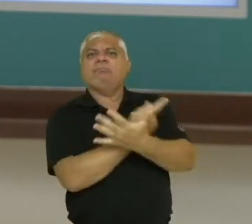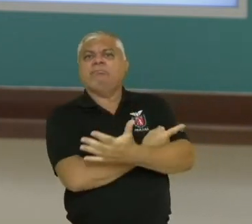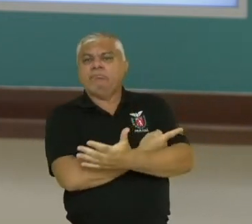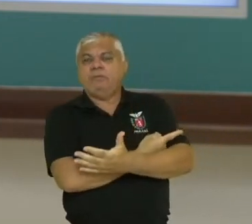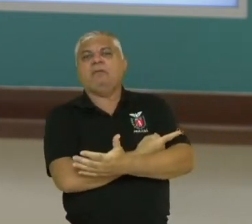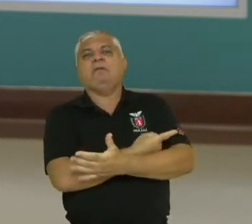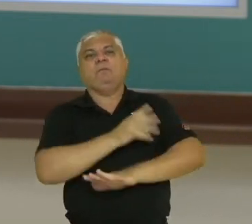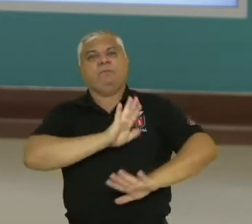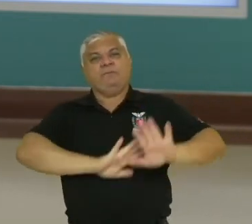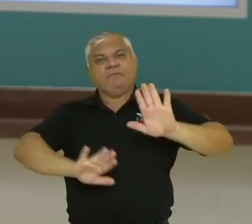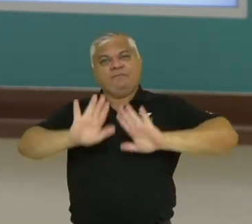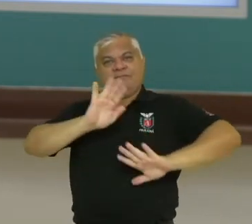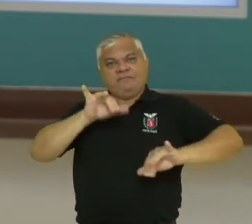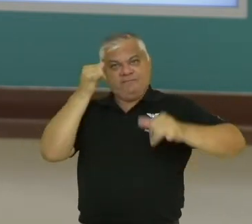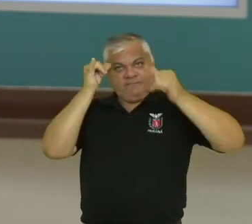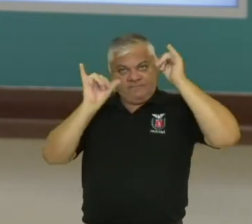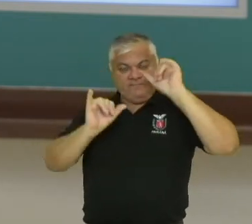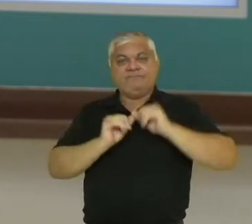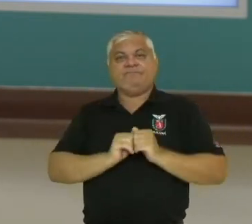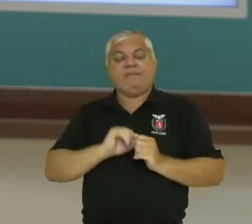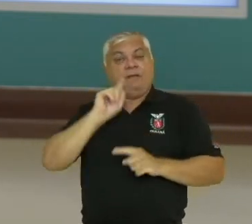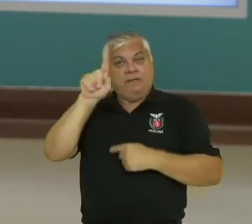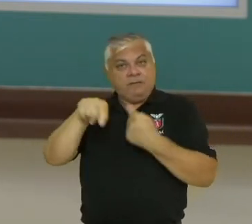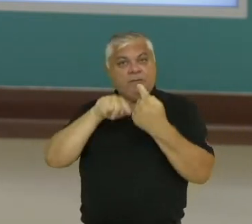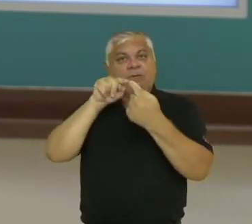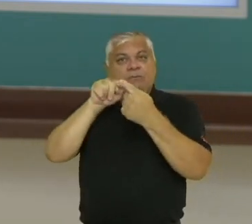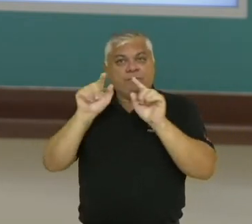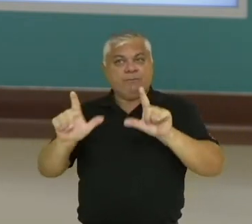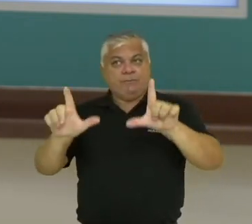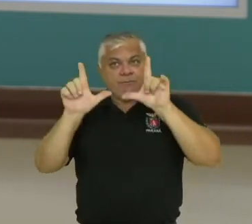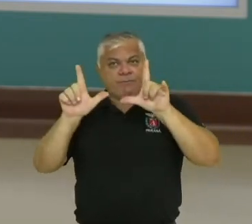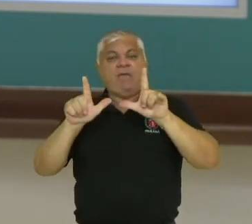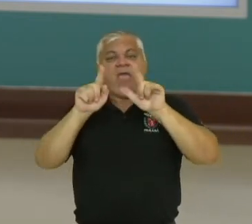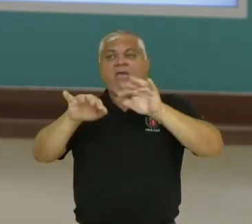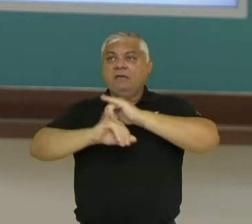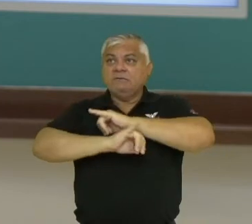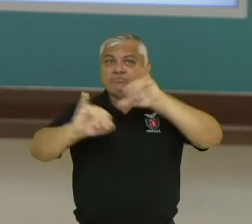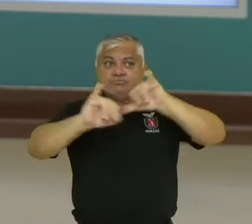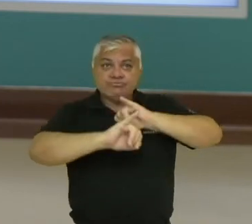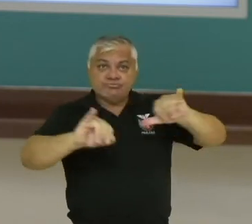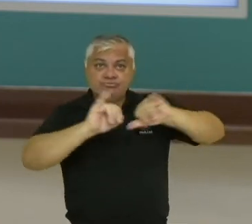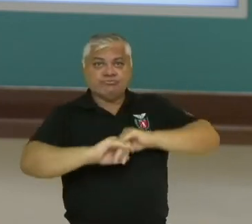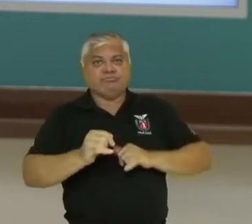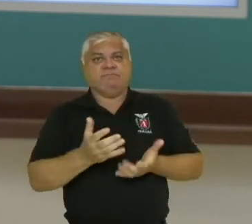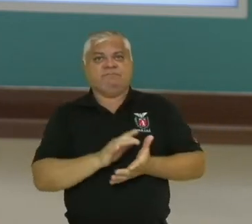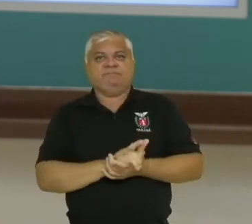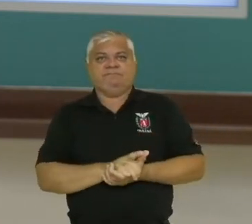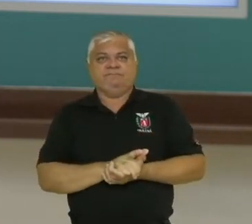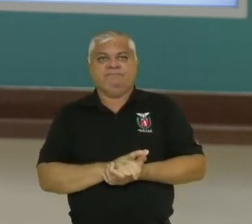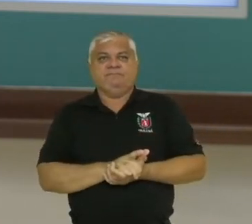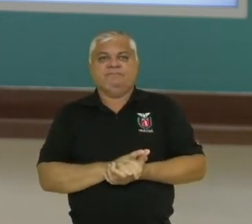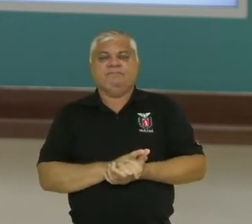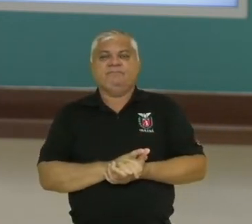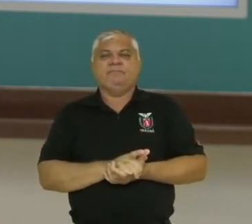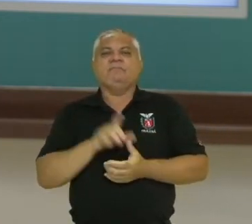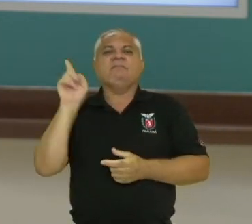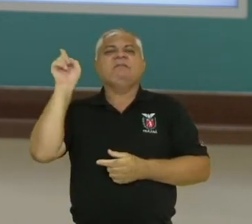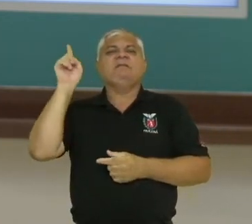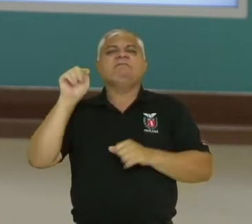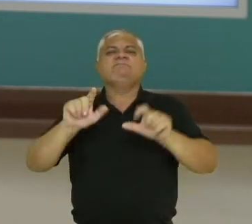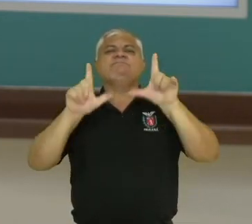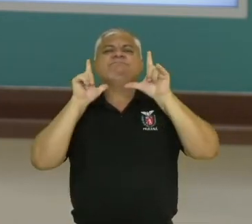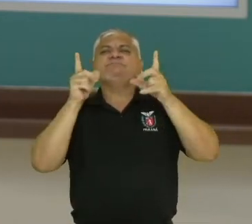prevenir. Então, a função desse cartaz é informar a população. Então, quais informações nós retiramos desse